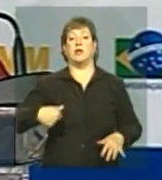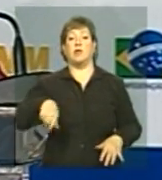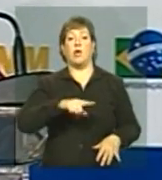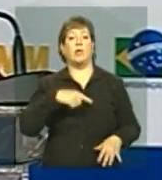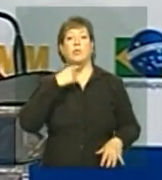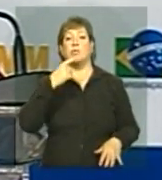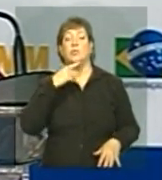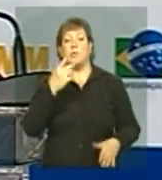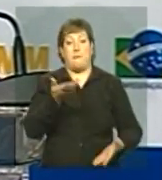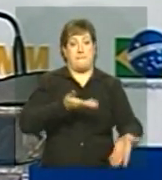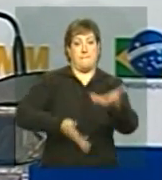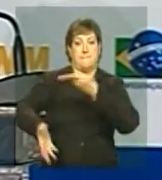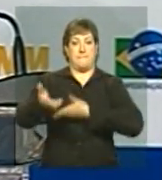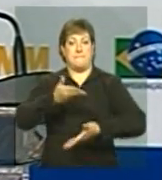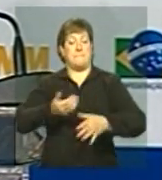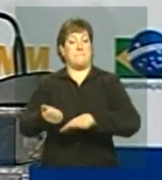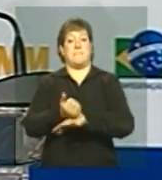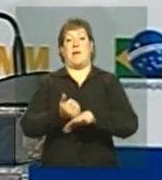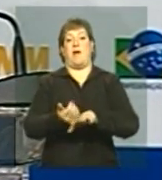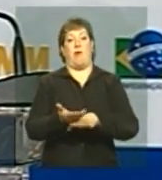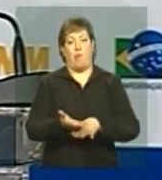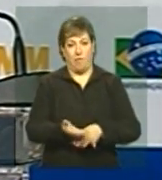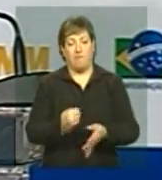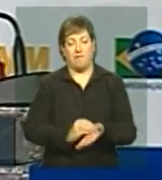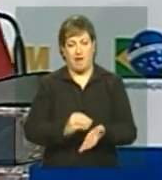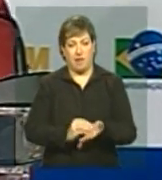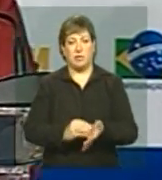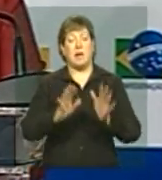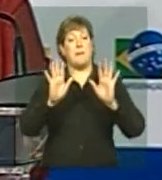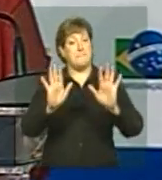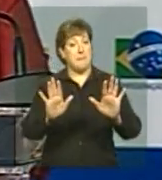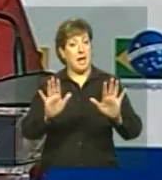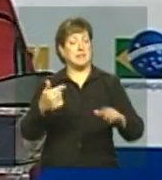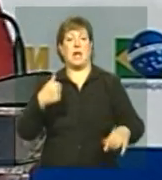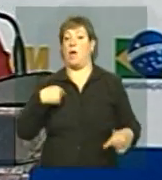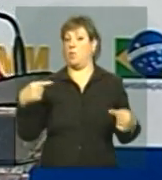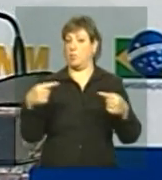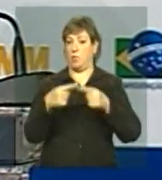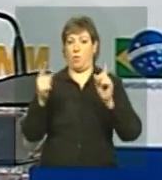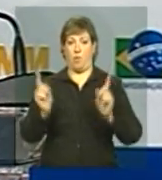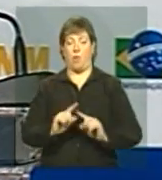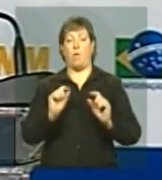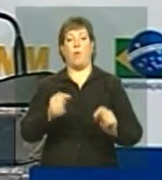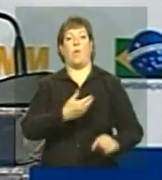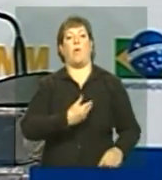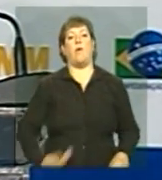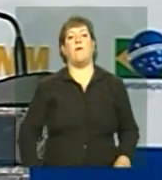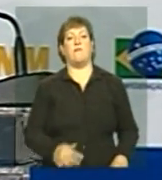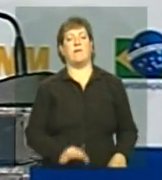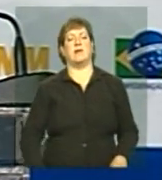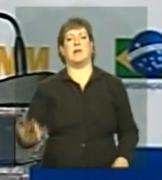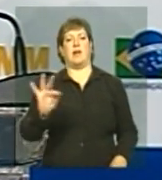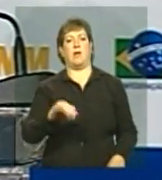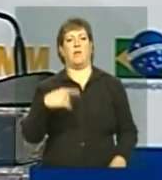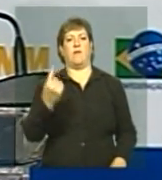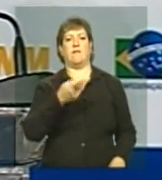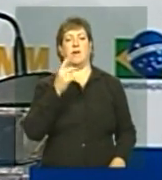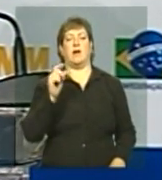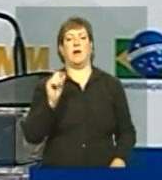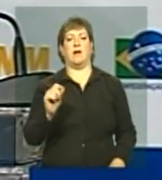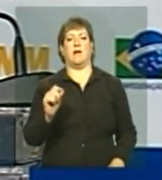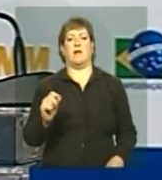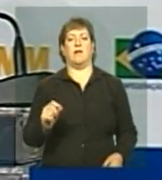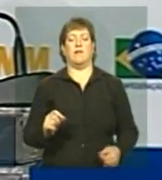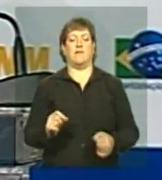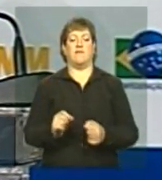relação possível. Mas eu não concordo que o governo federal não tenha feito